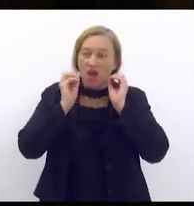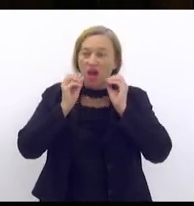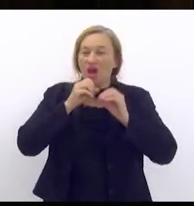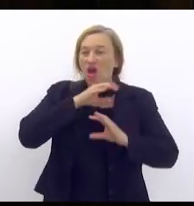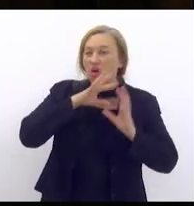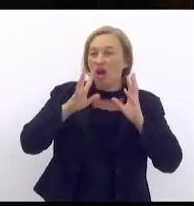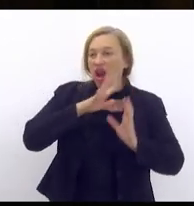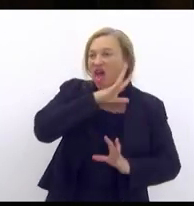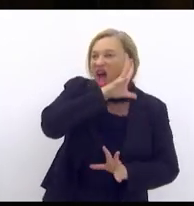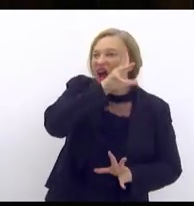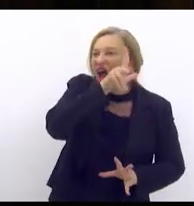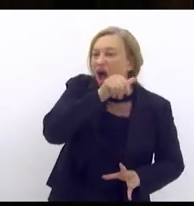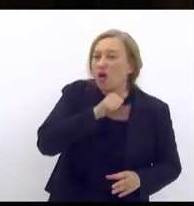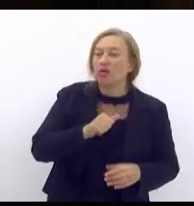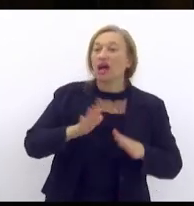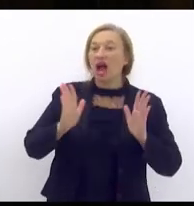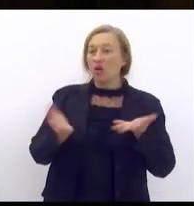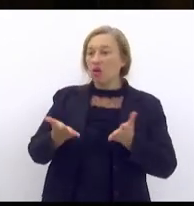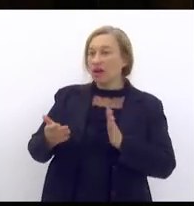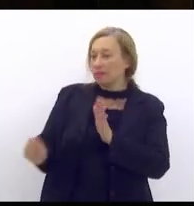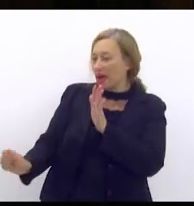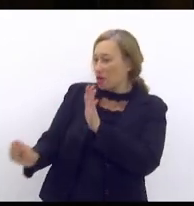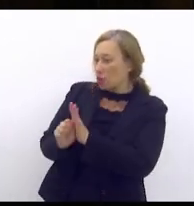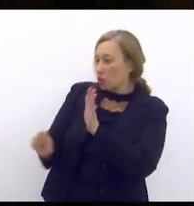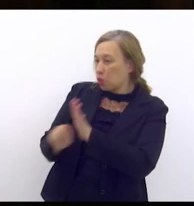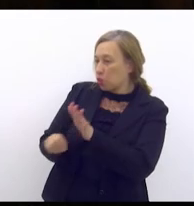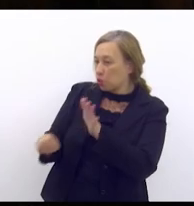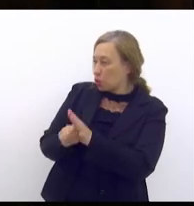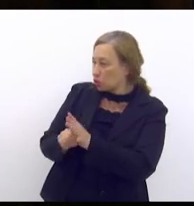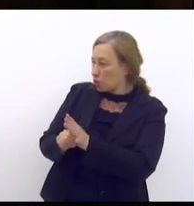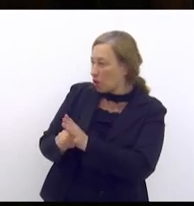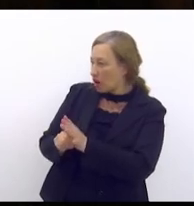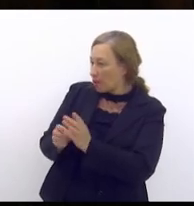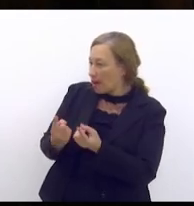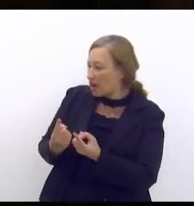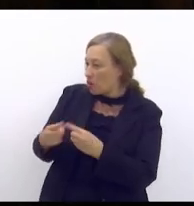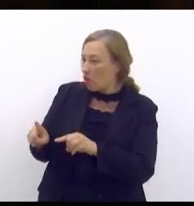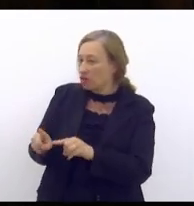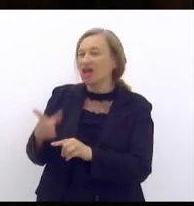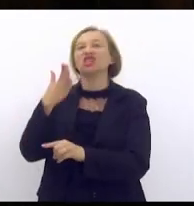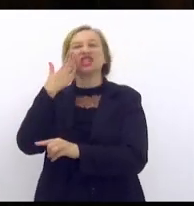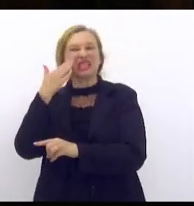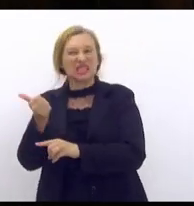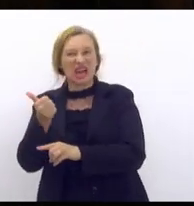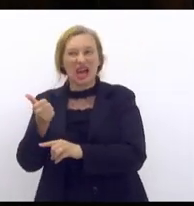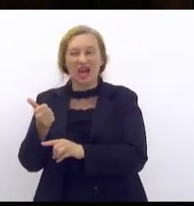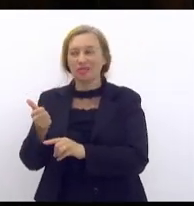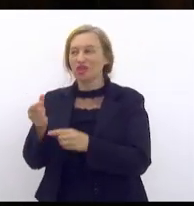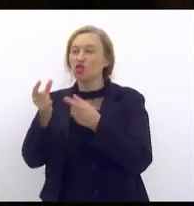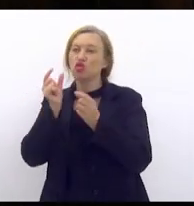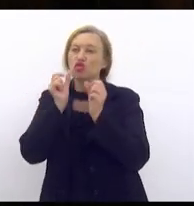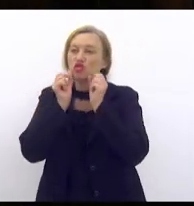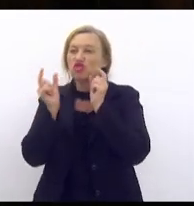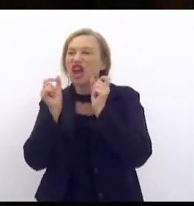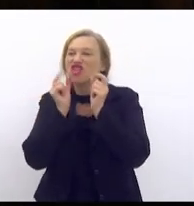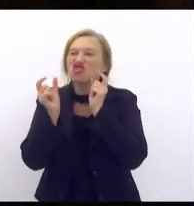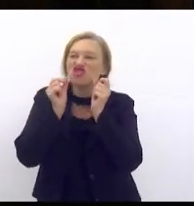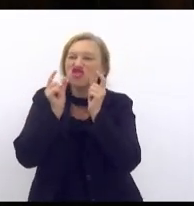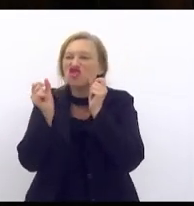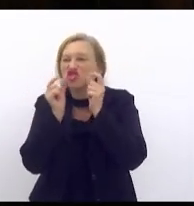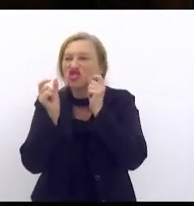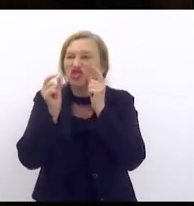faz essa taria toda que a gente já conhece, perdão a palavra, a gente sabe que viram uns gatinhos. É isso,